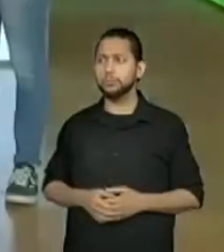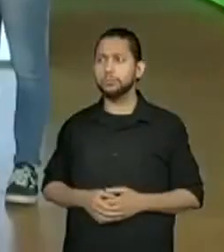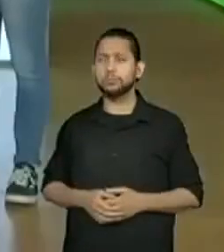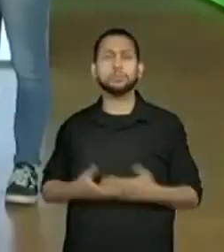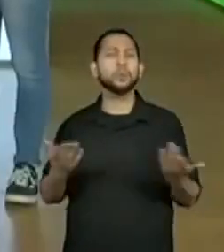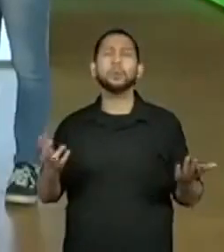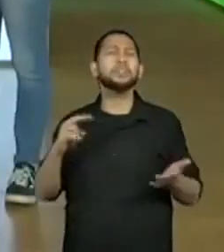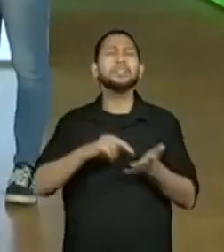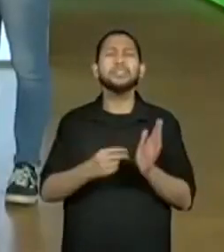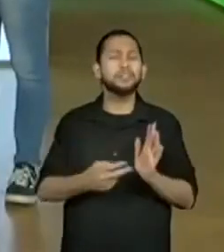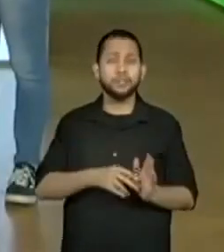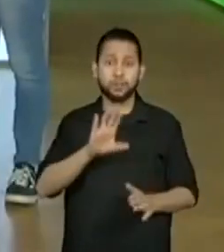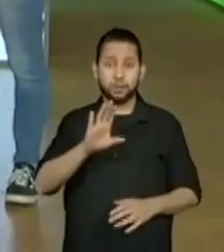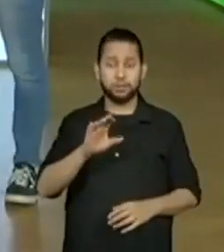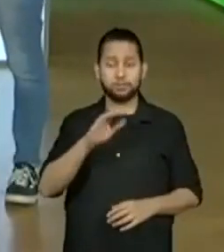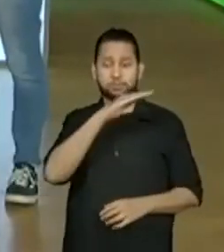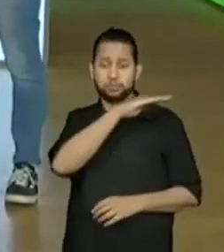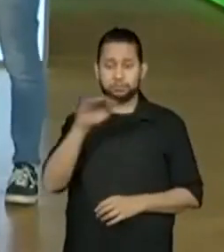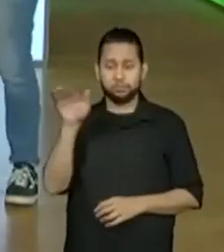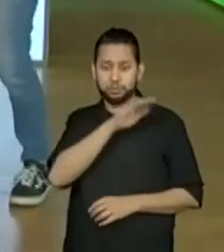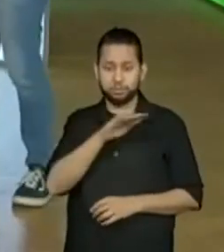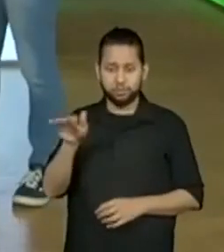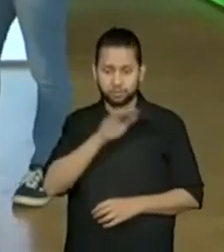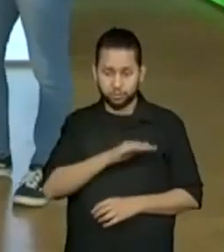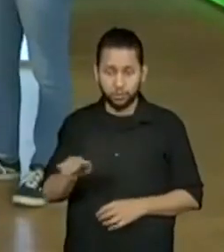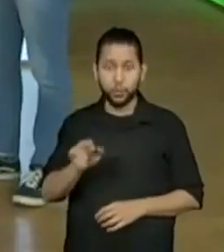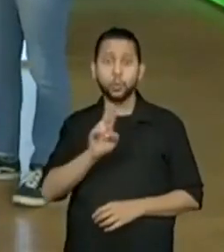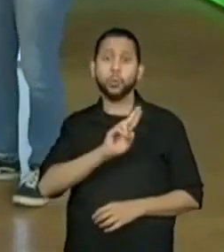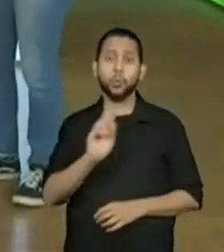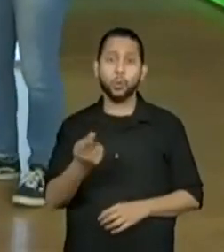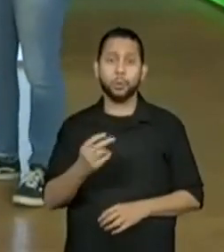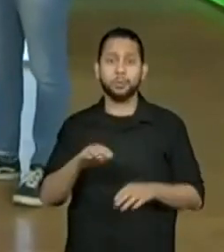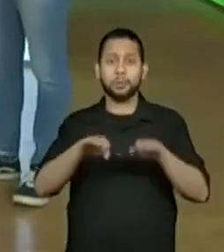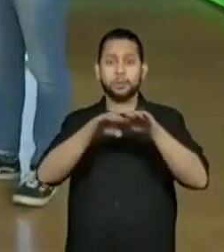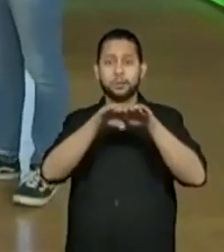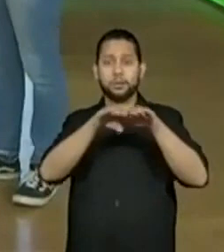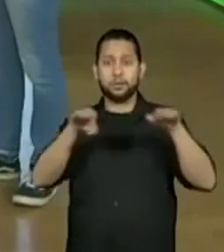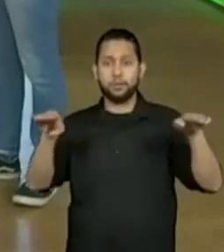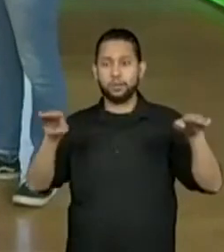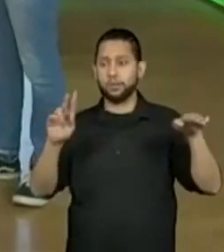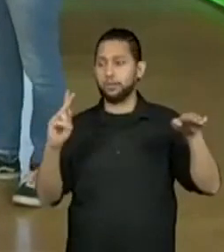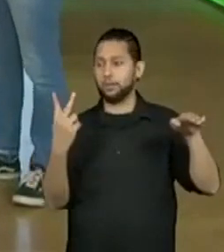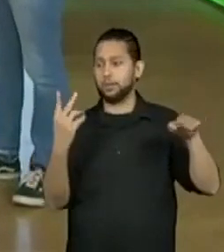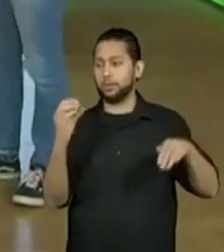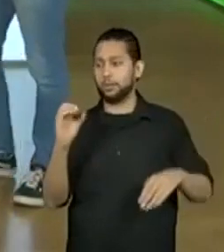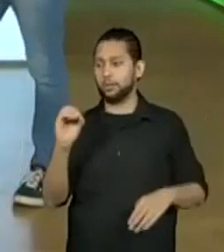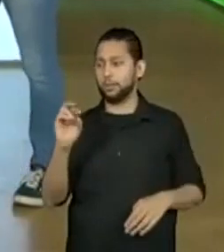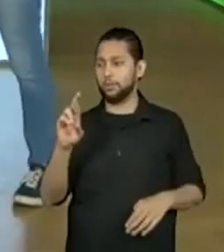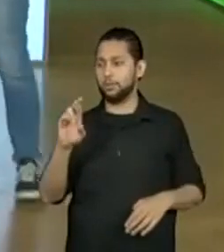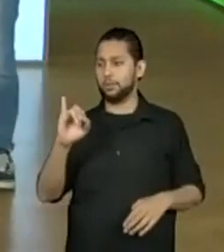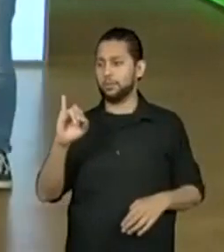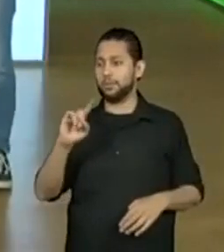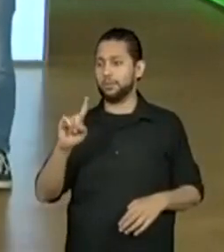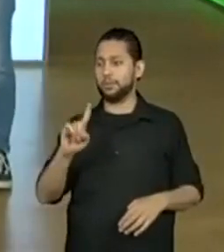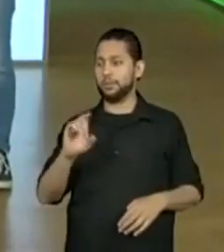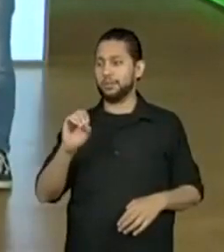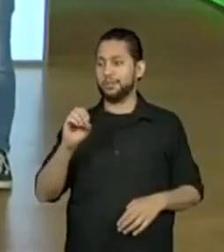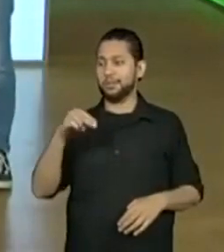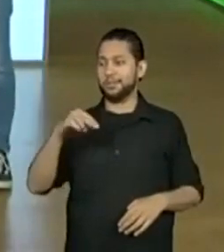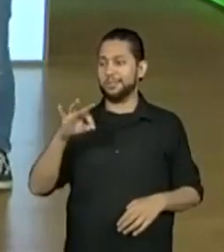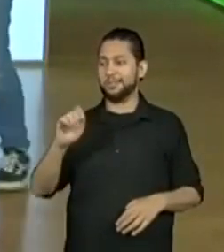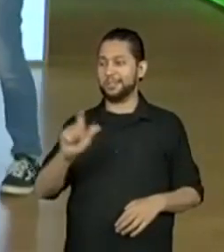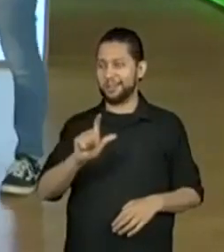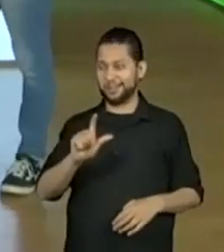O que é vertical e o que é horizontal? Porque às vezes parece uma coisa tão tranquila, mas eu fico assim,